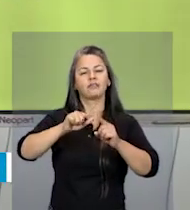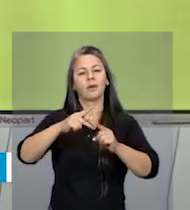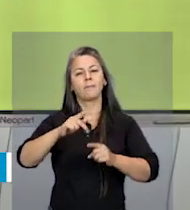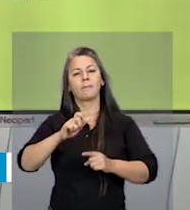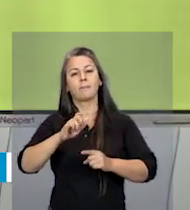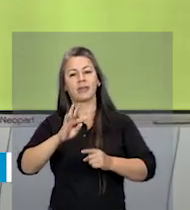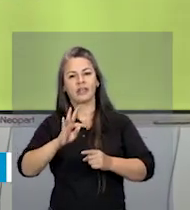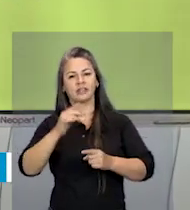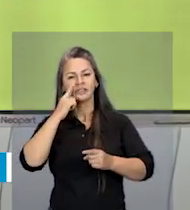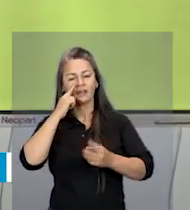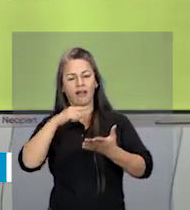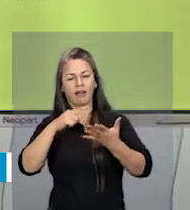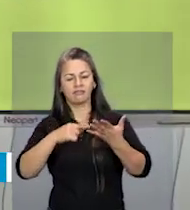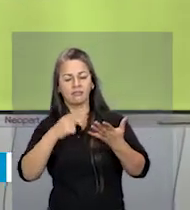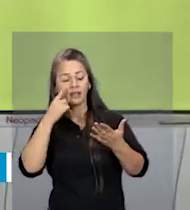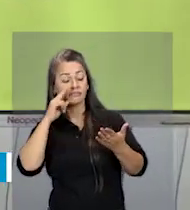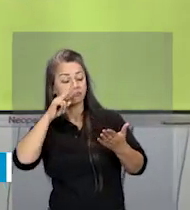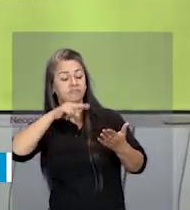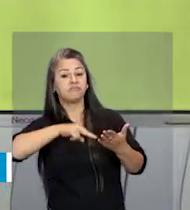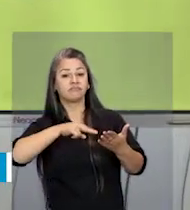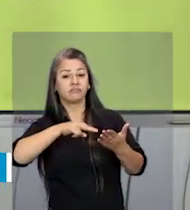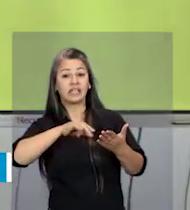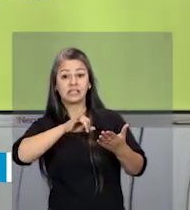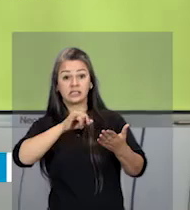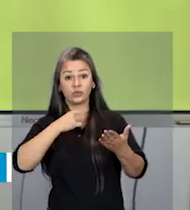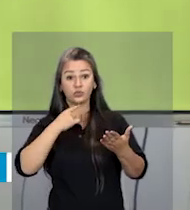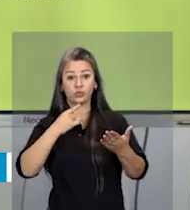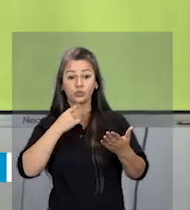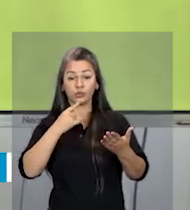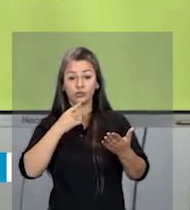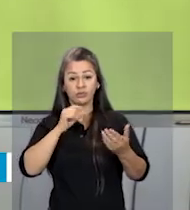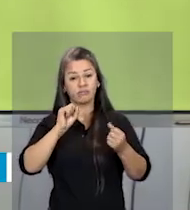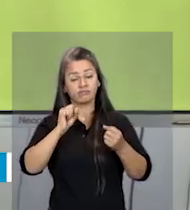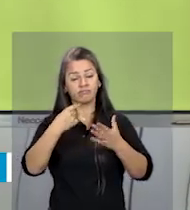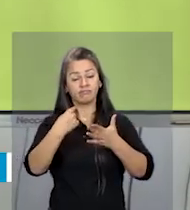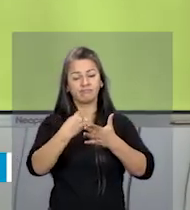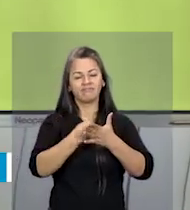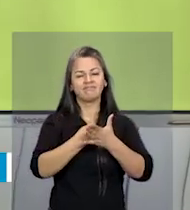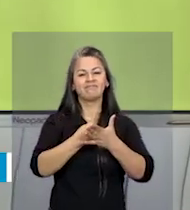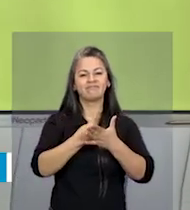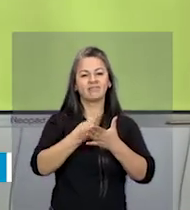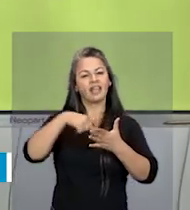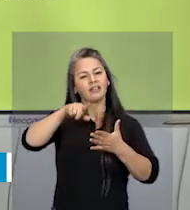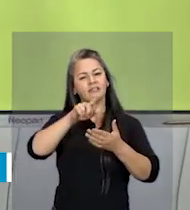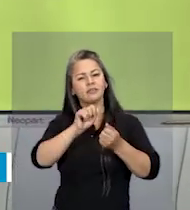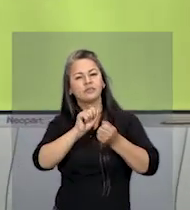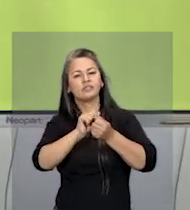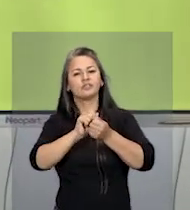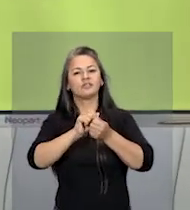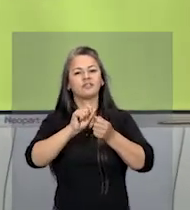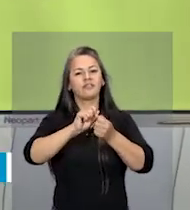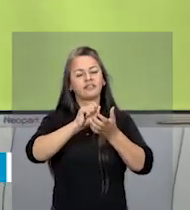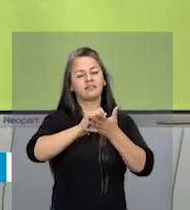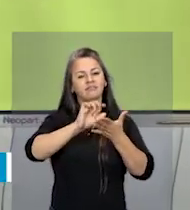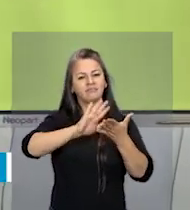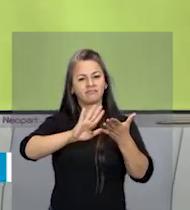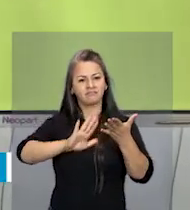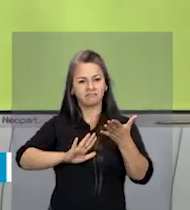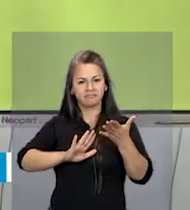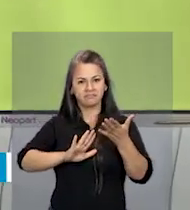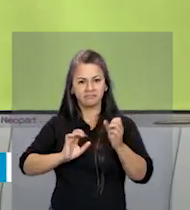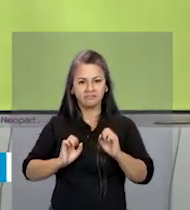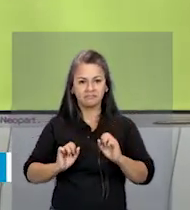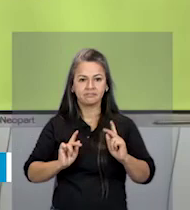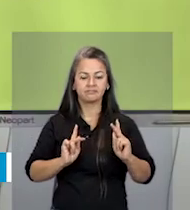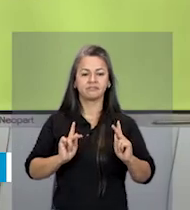para acompanhar juntamente conosco, anotar suas dúvidas e resolvendo alguma questão juntamente conosco nesta